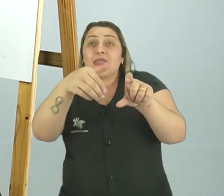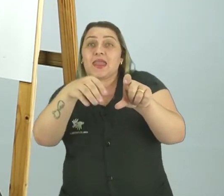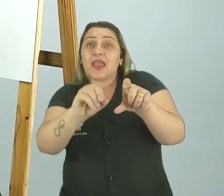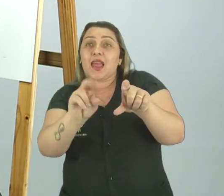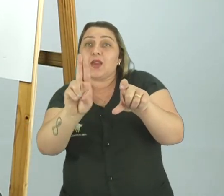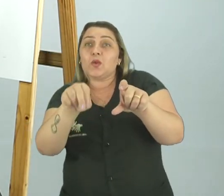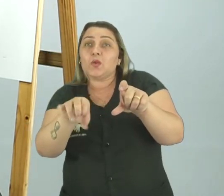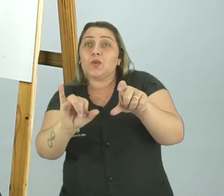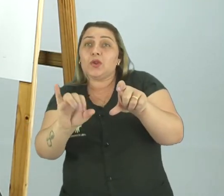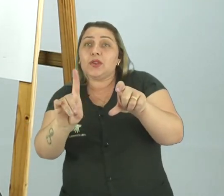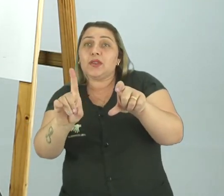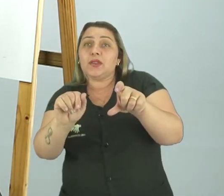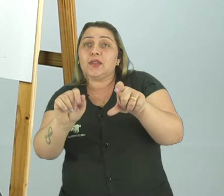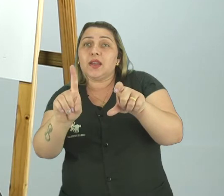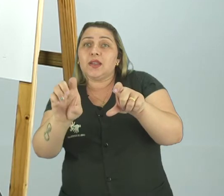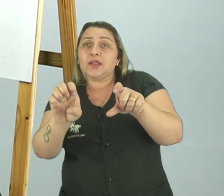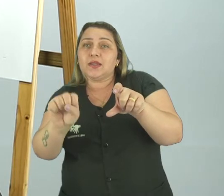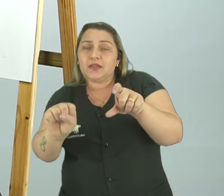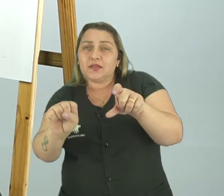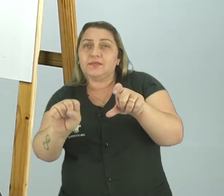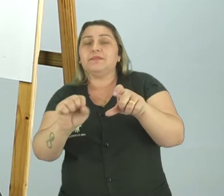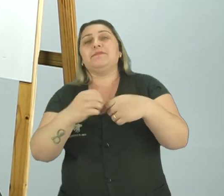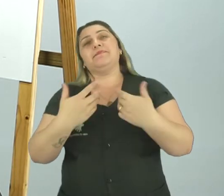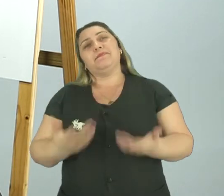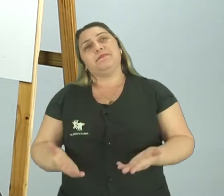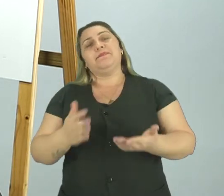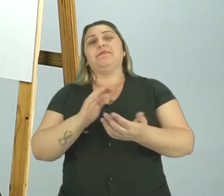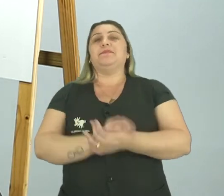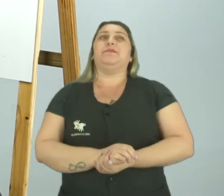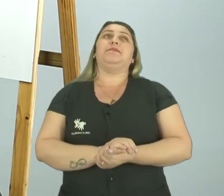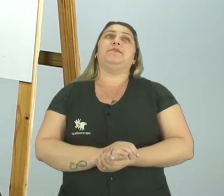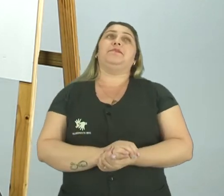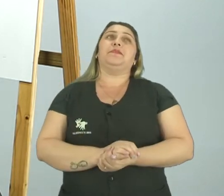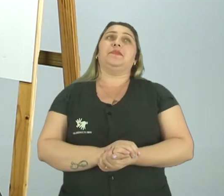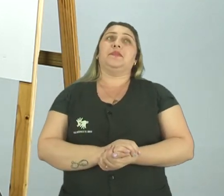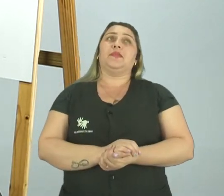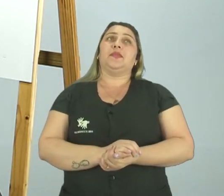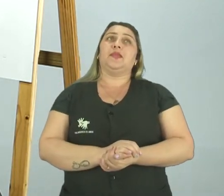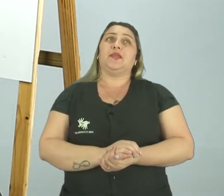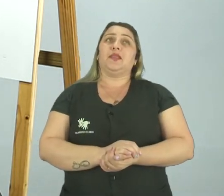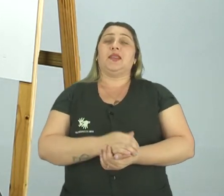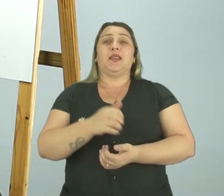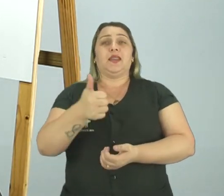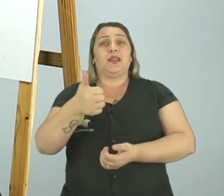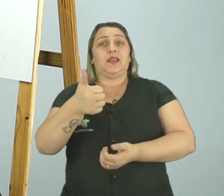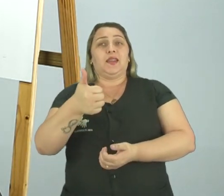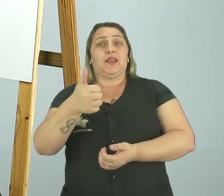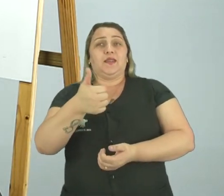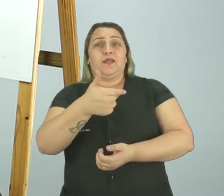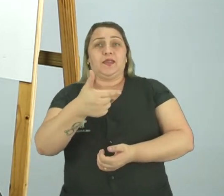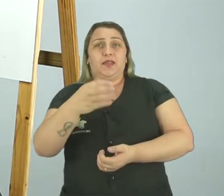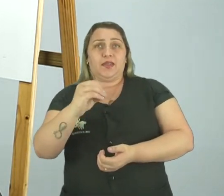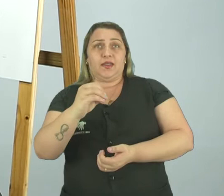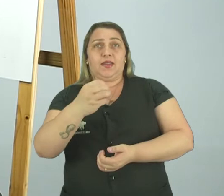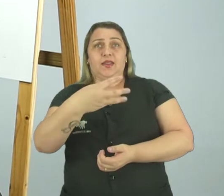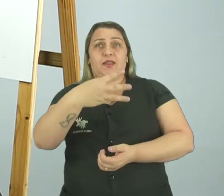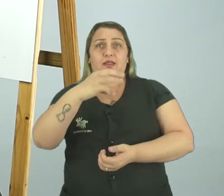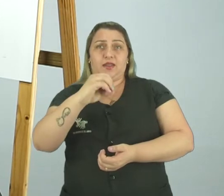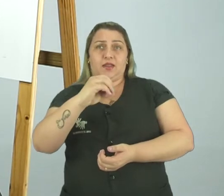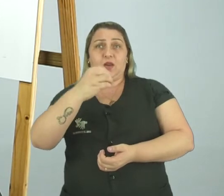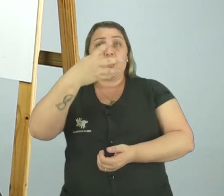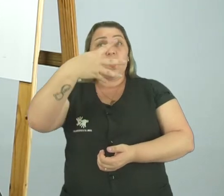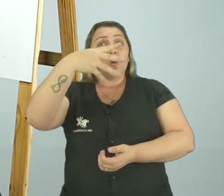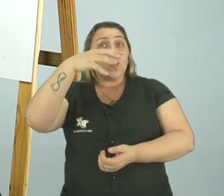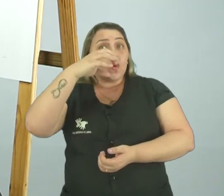10 unidades. Uma dezena é igual a 10. Então, eu vou ter 10, 20...